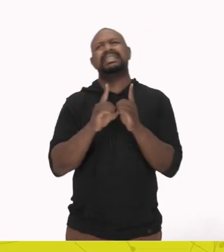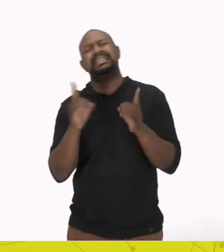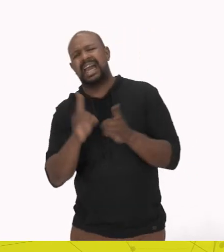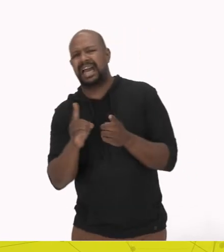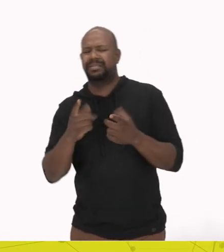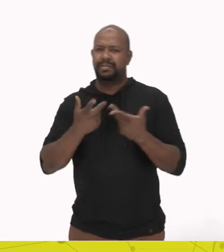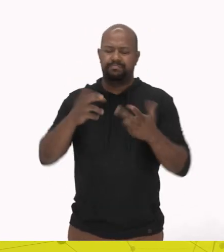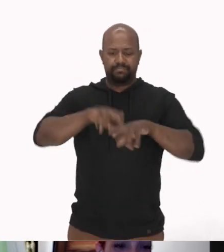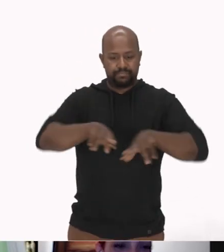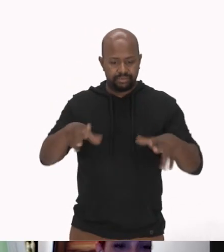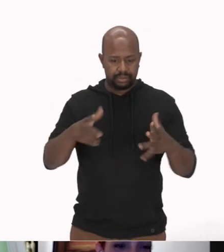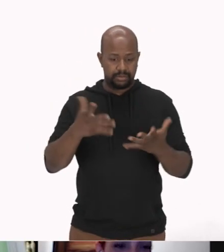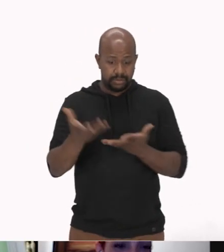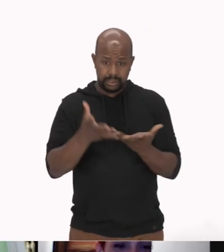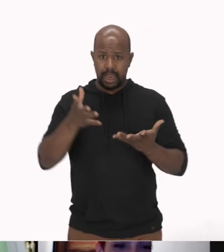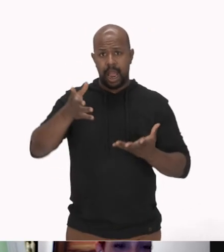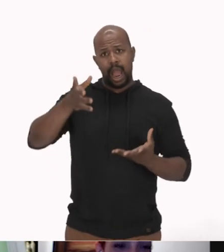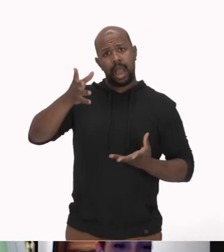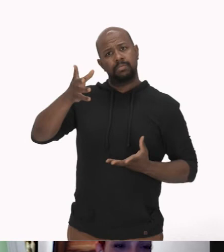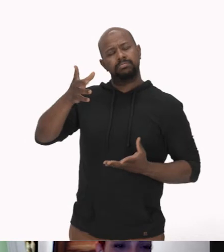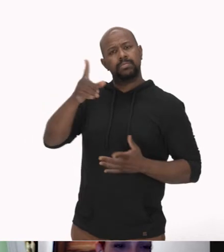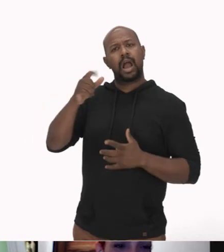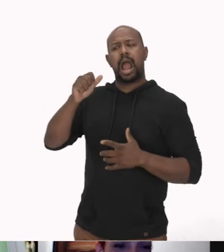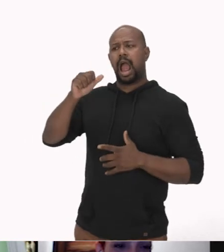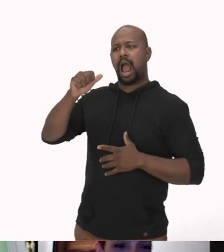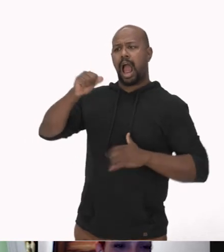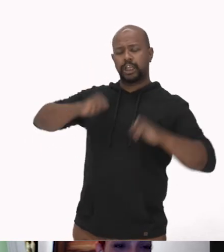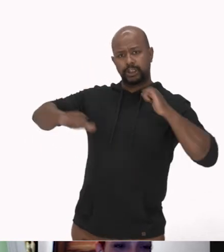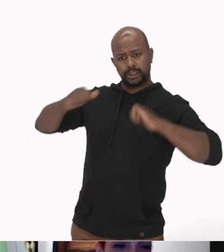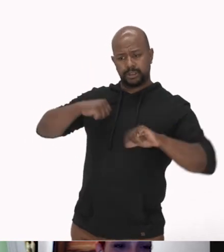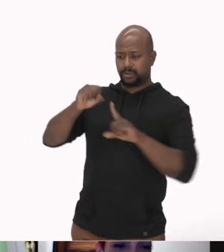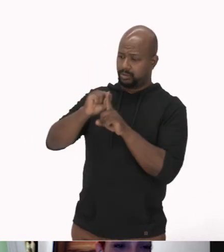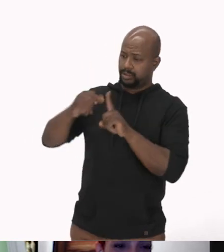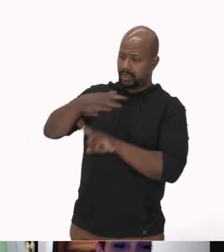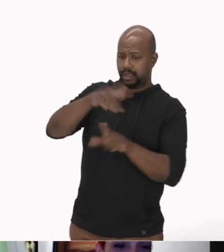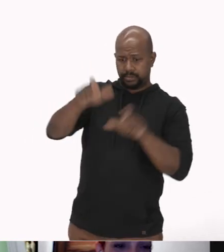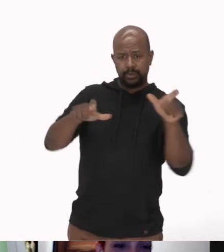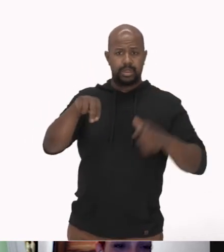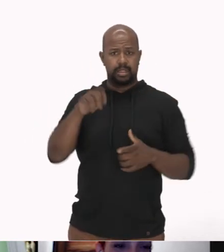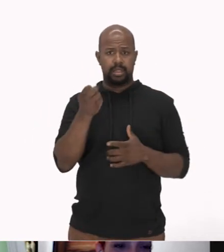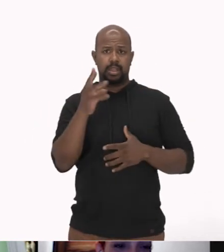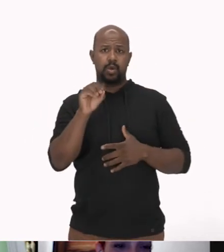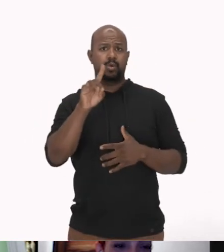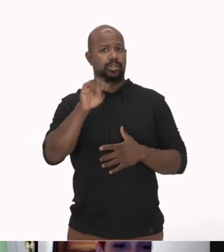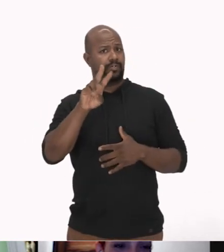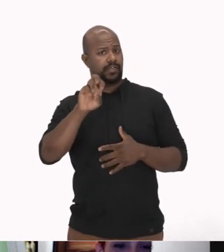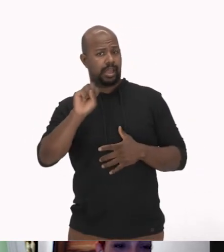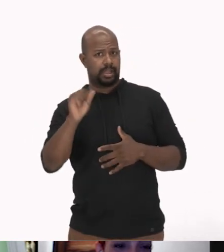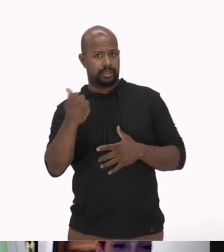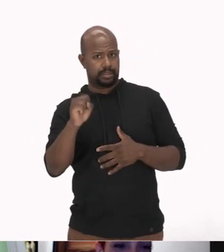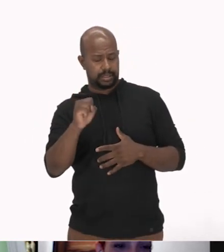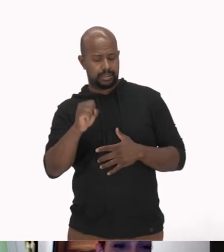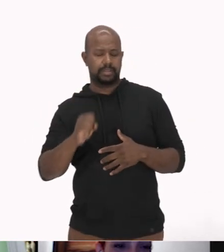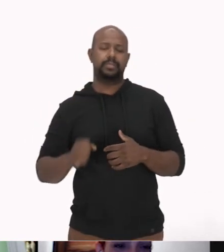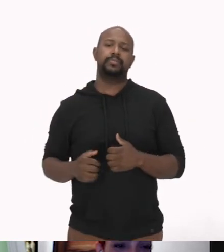para o desenvolvimento de habilidades artísticas ou sociais de pessoas neurodiversas.